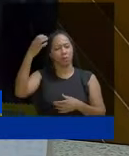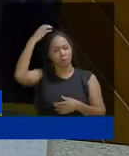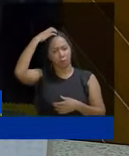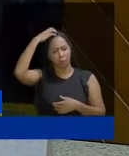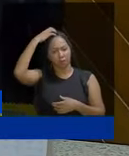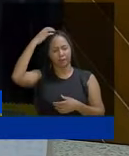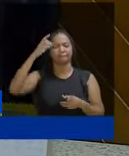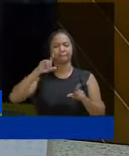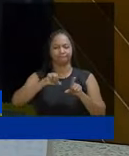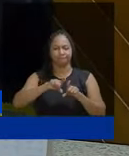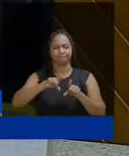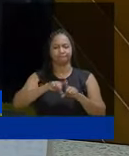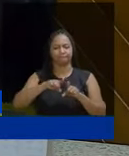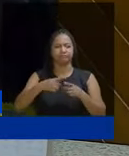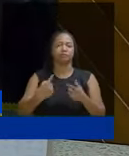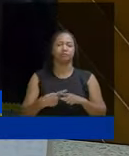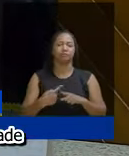culpabilidade,